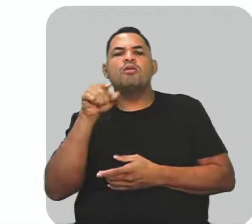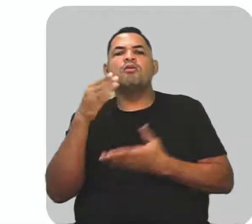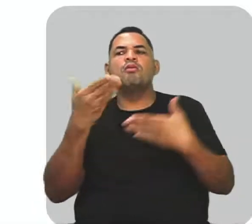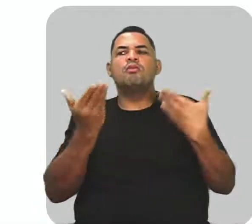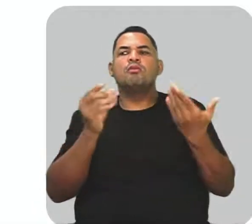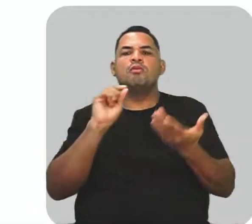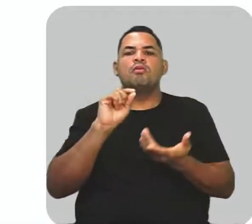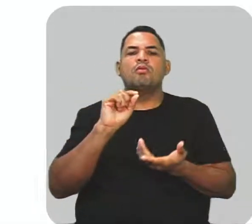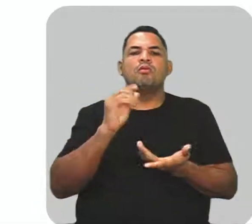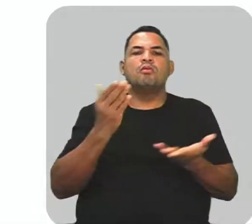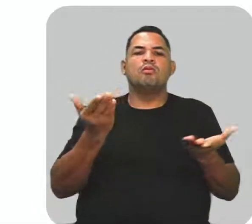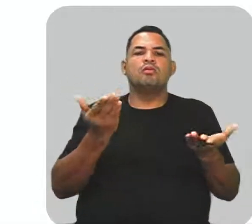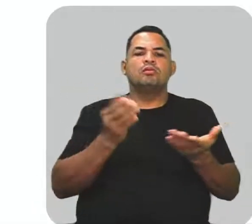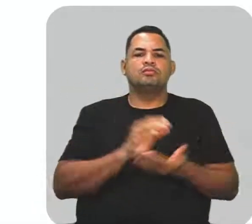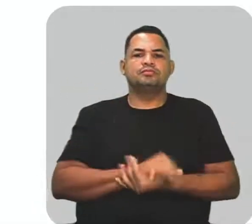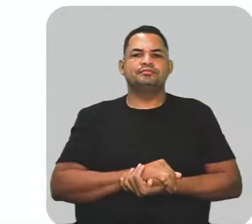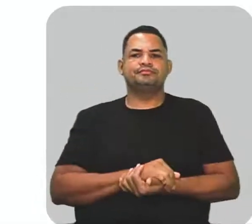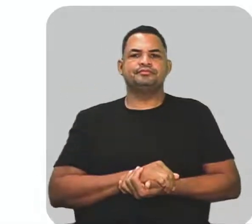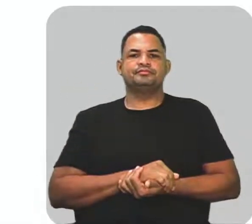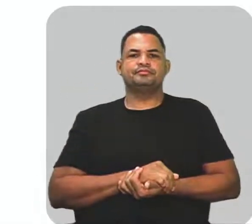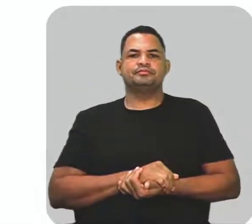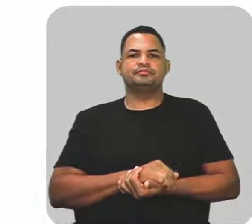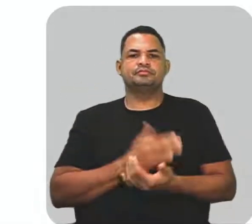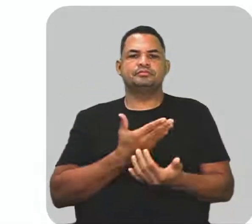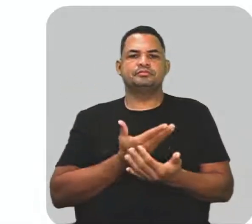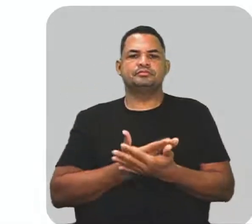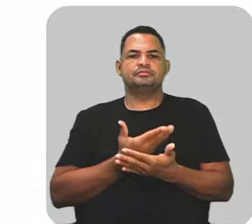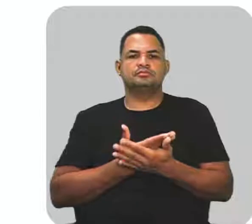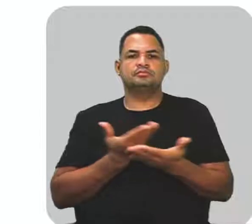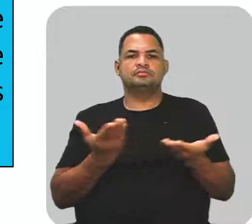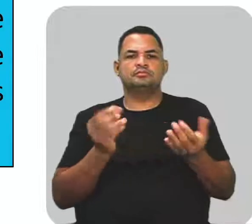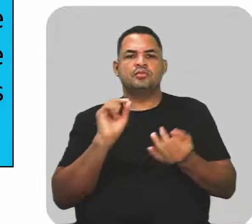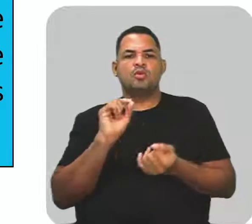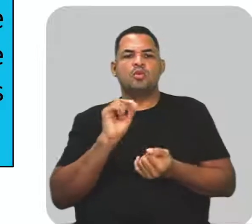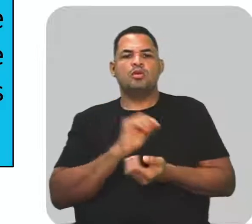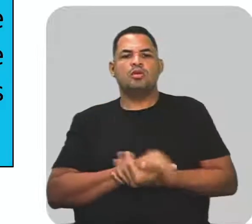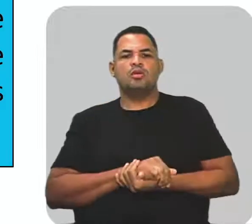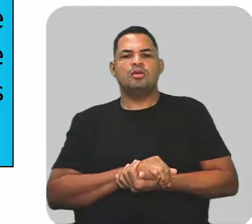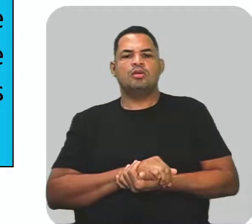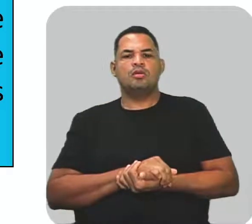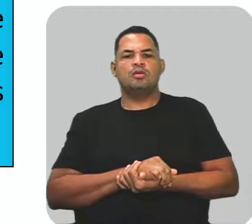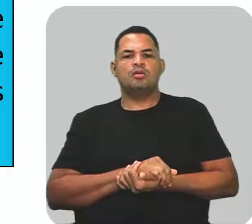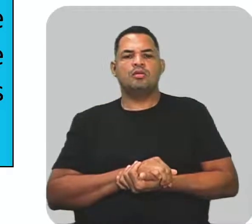aluno terceirão, vamos lá? Vamos estudar agora oração.